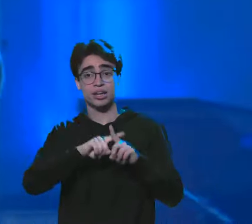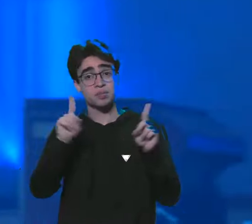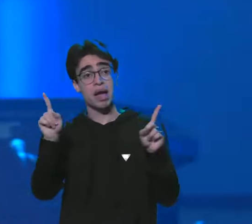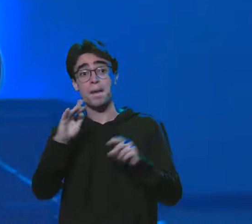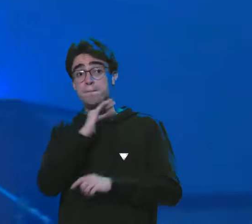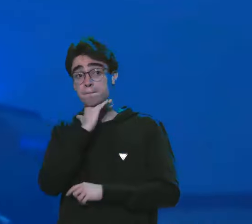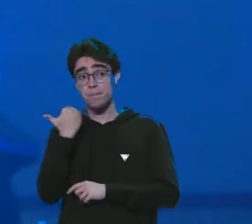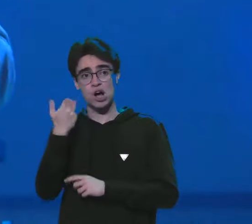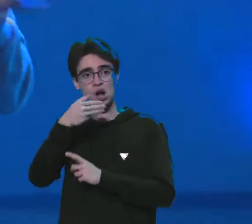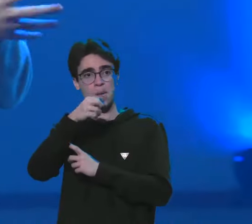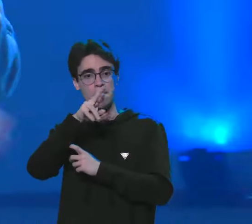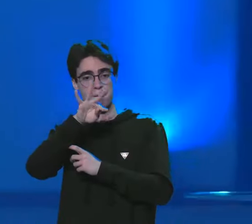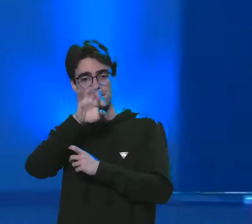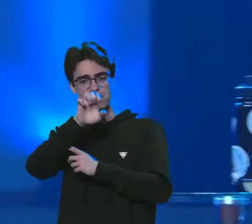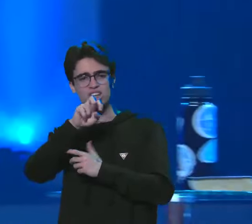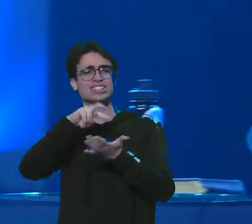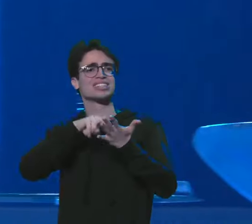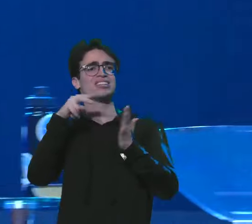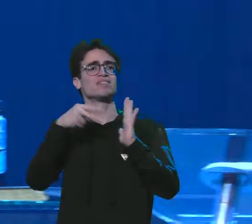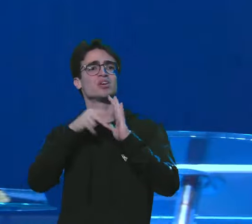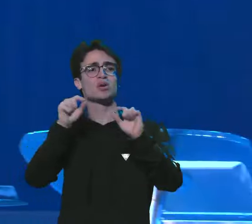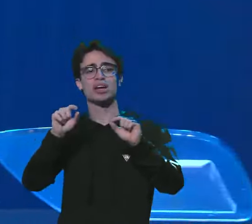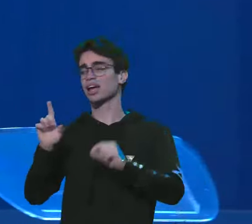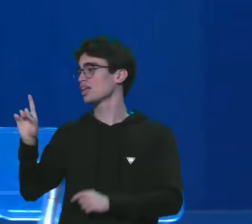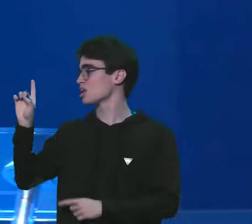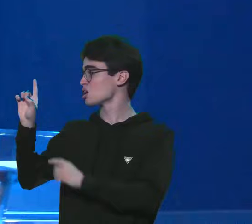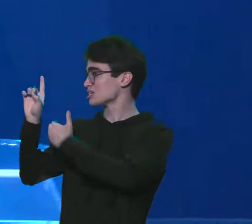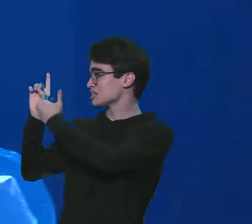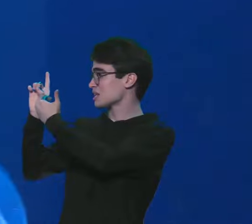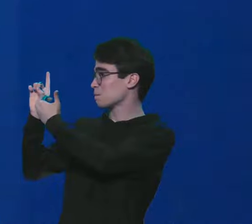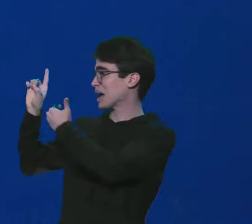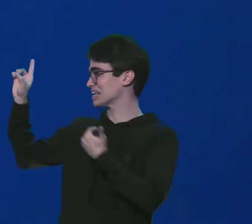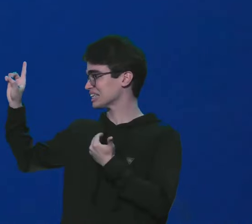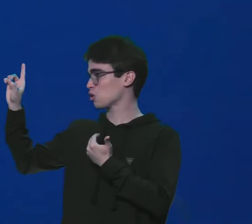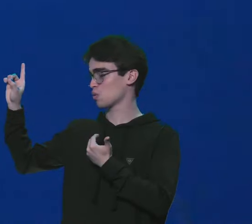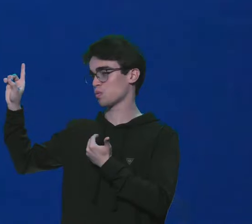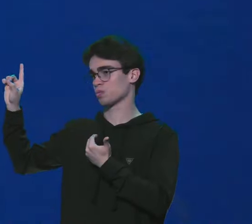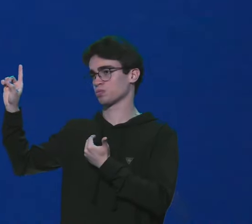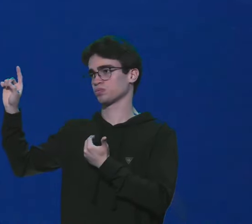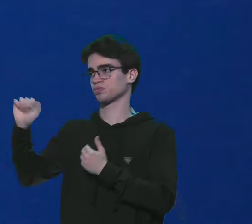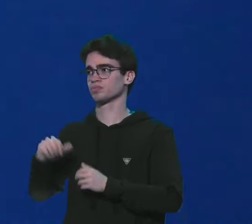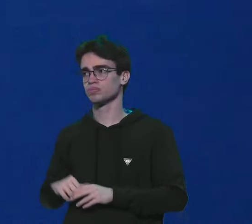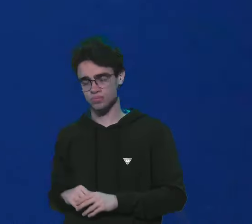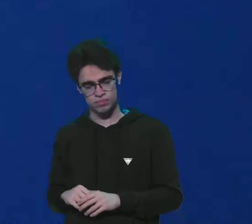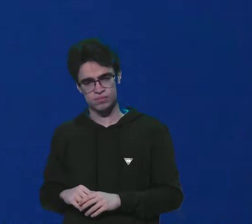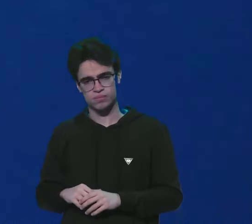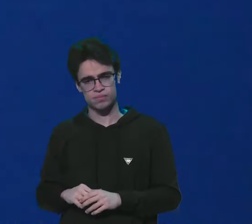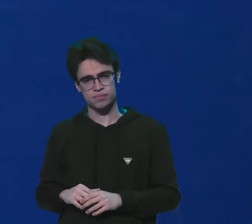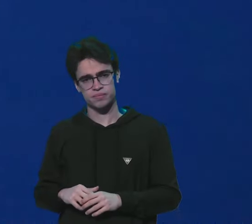Morte na Bíblia é separação de Deus. Olha aqui para mim.